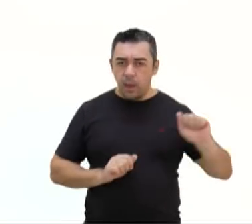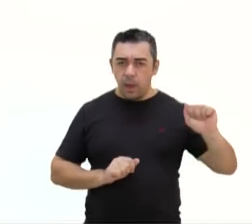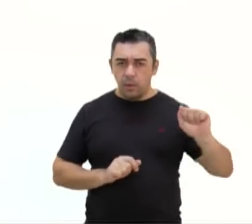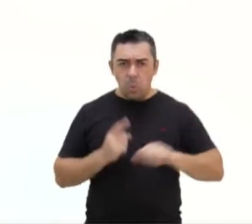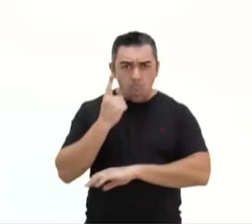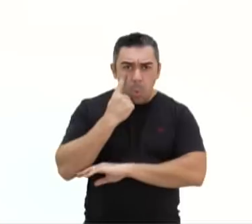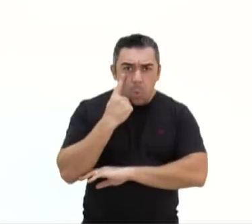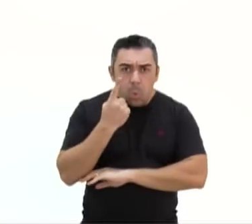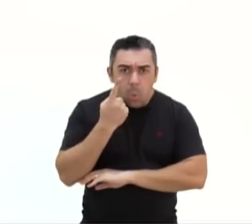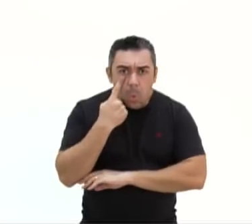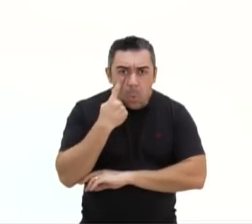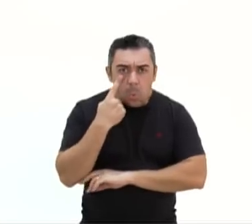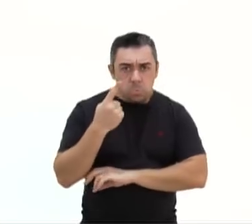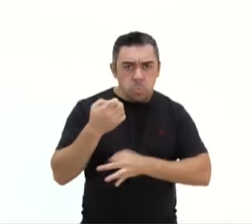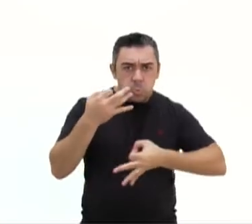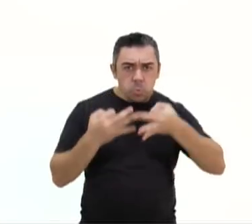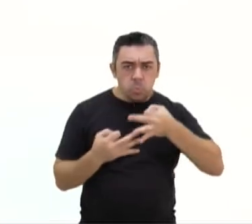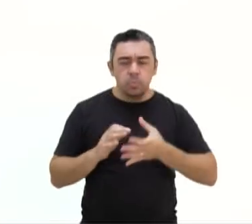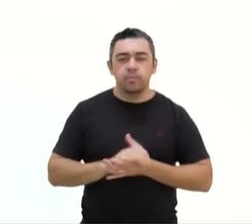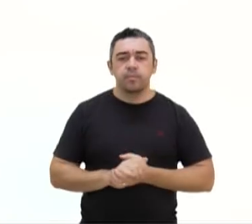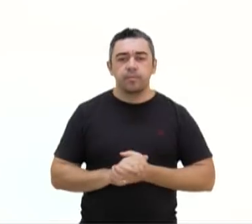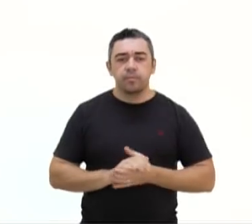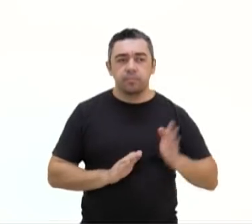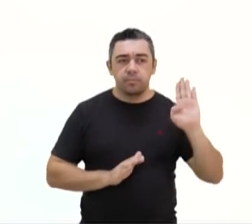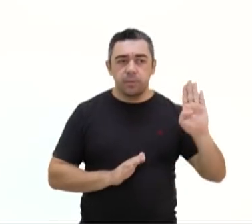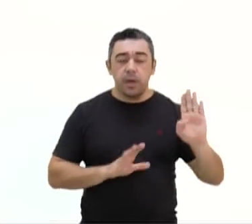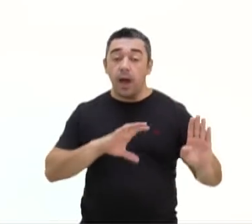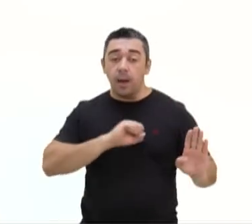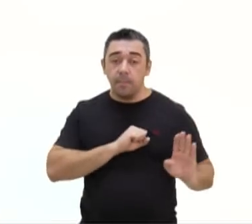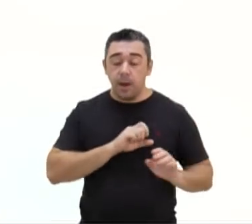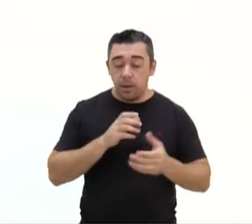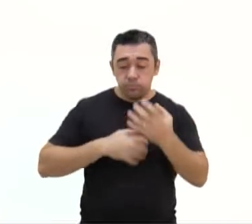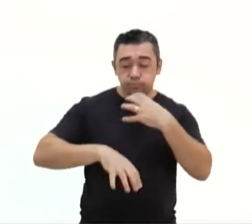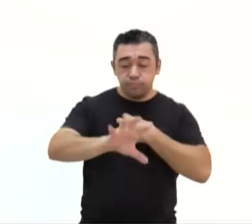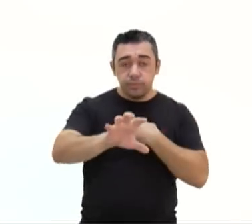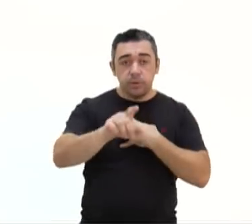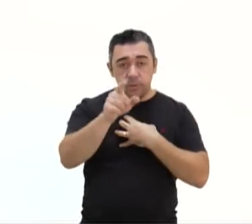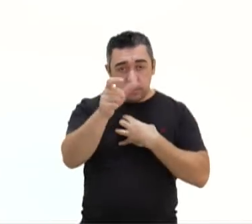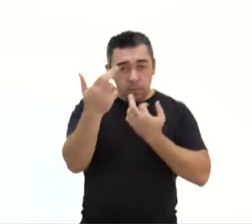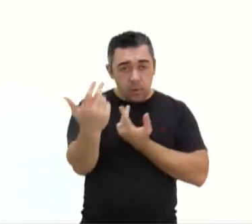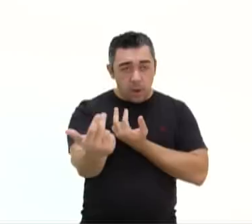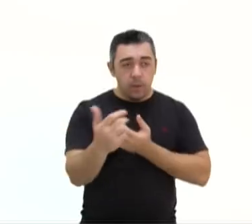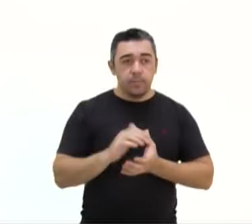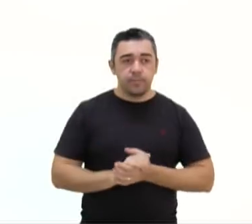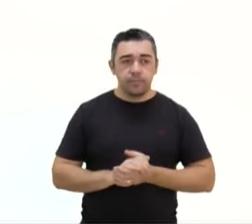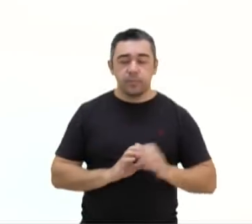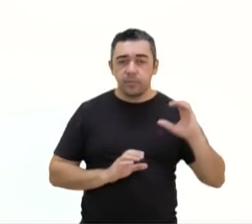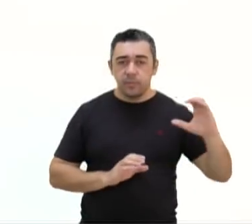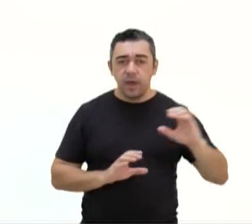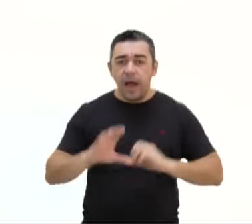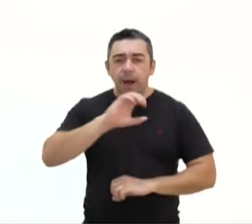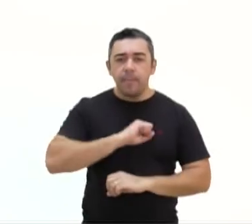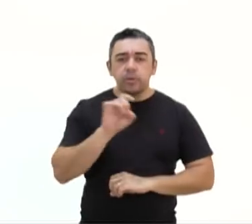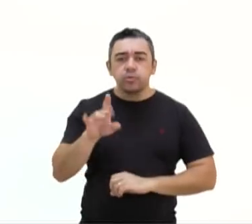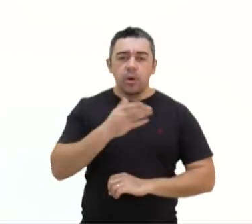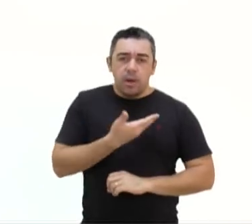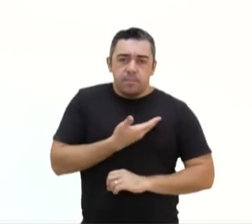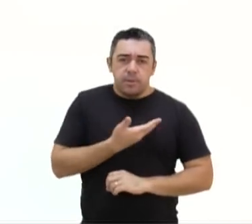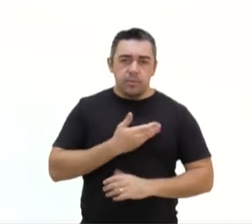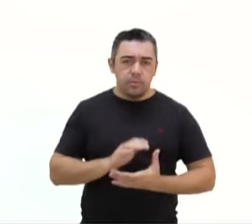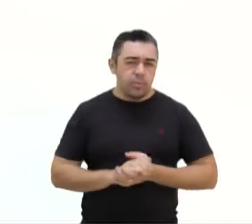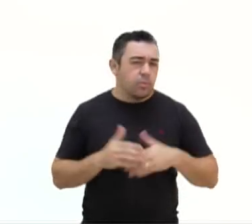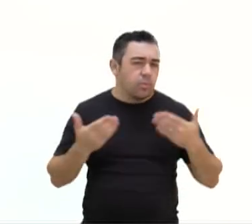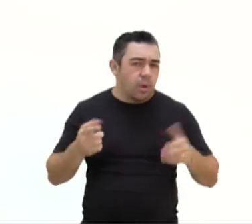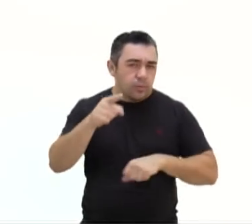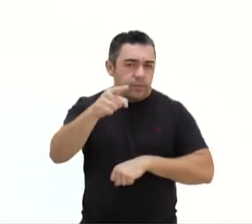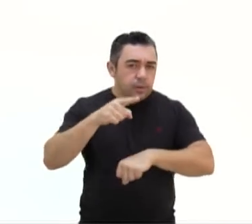olho, dente por dente. B. Amar o próximo como a si mesmo. C. Amar apenas os amigos. Vamos dar